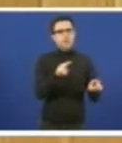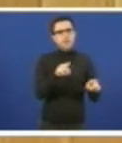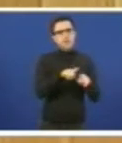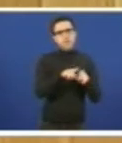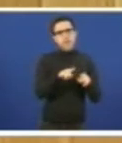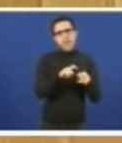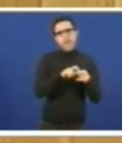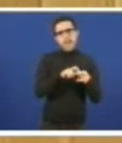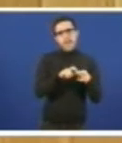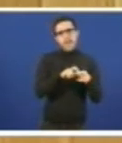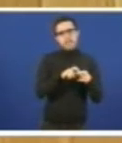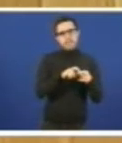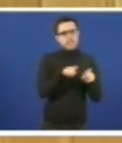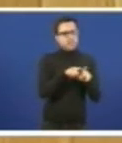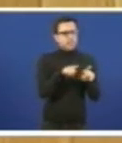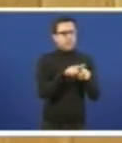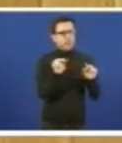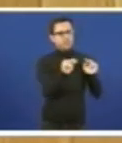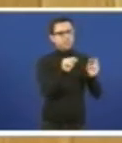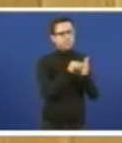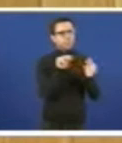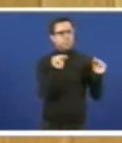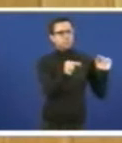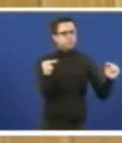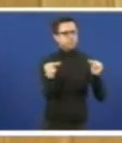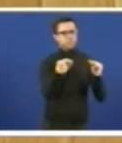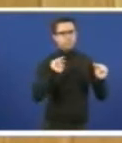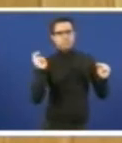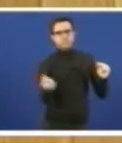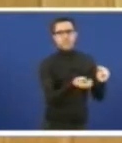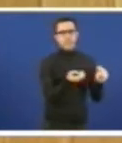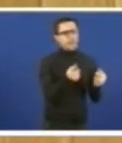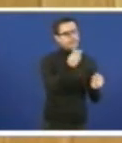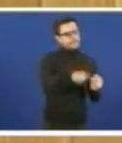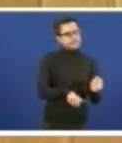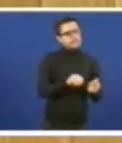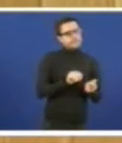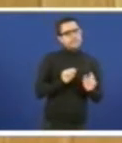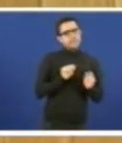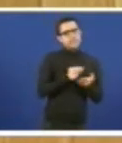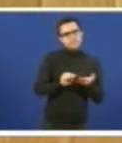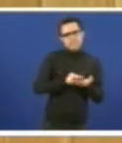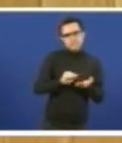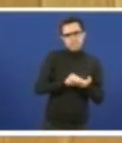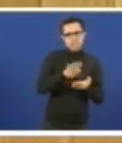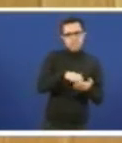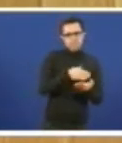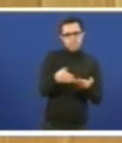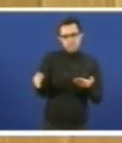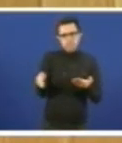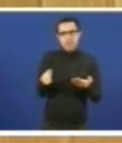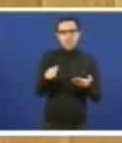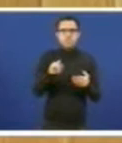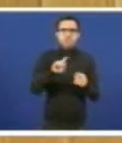da súa obra. A obra dunha autora que escribiu prosa, verso e tamén ensaio,